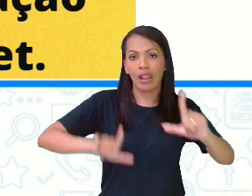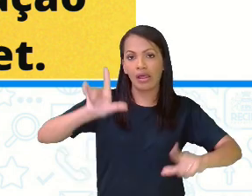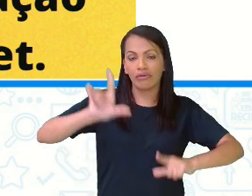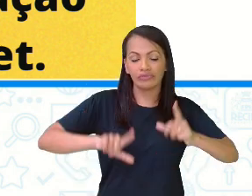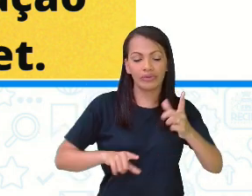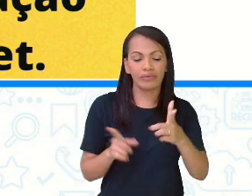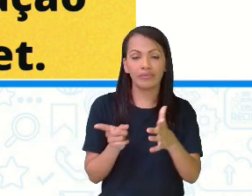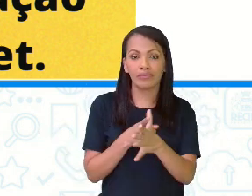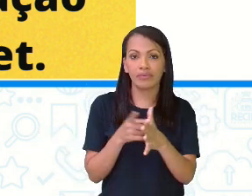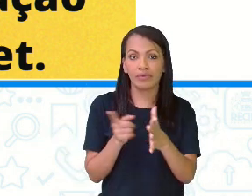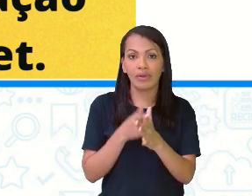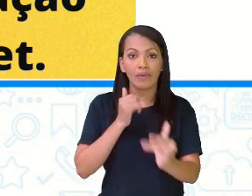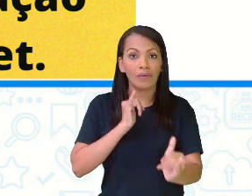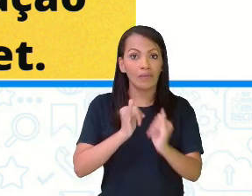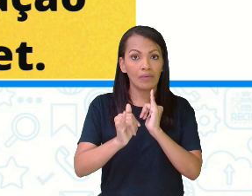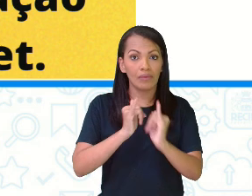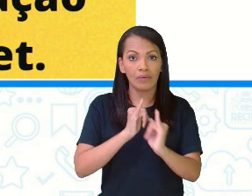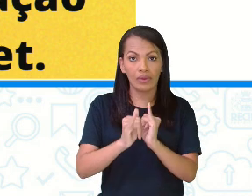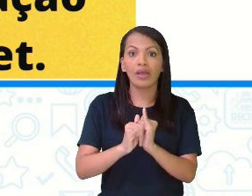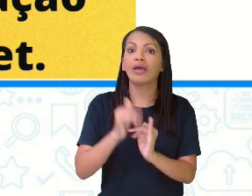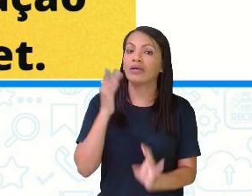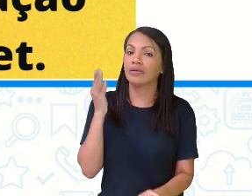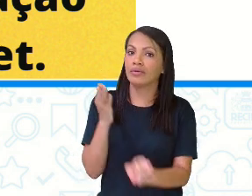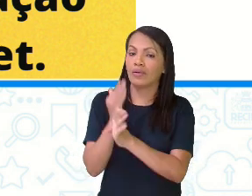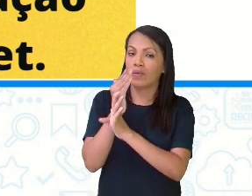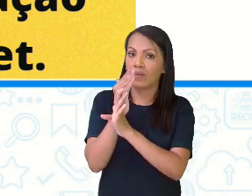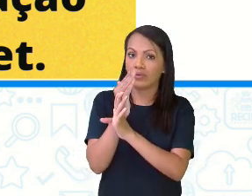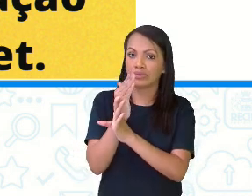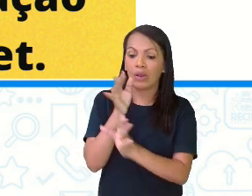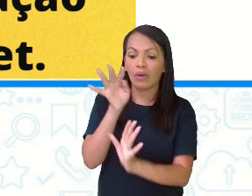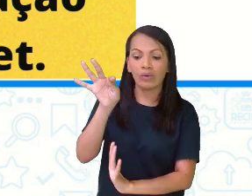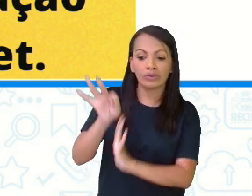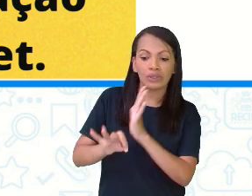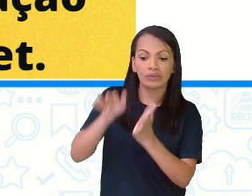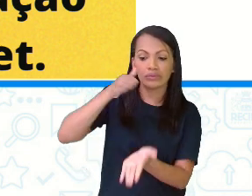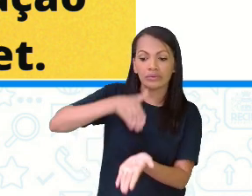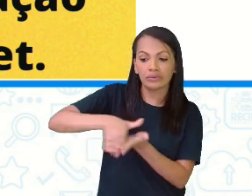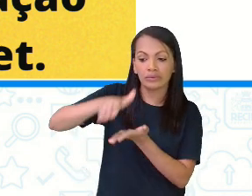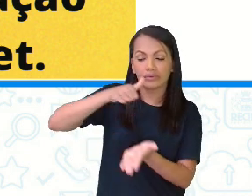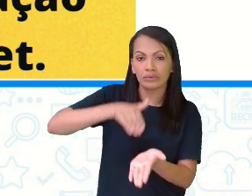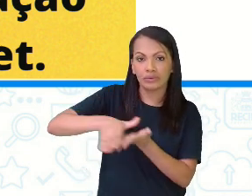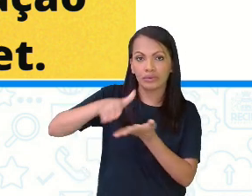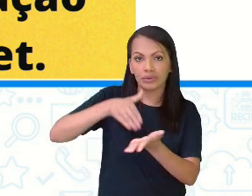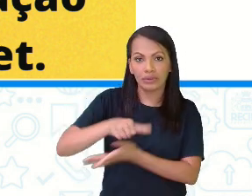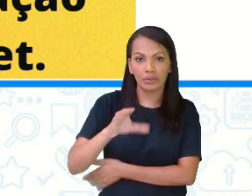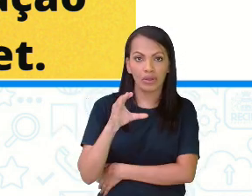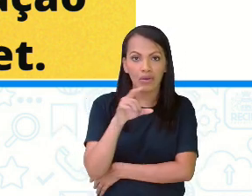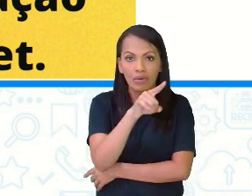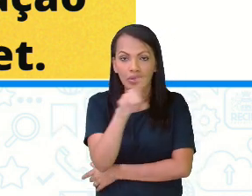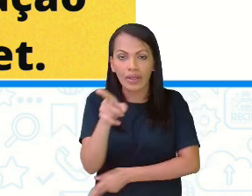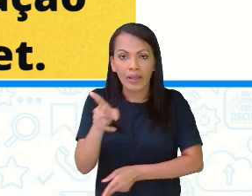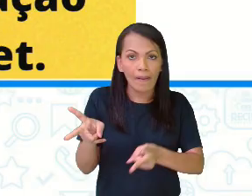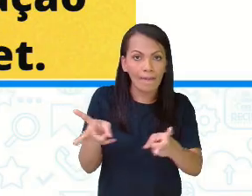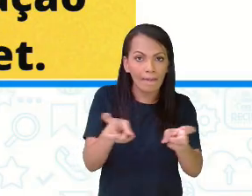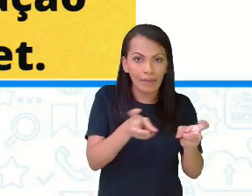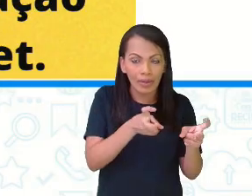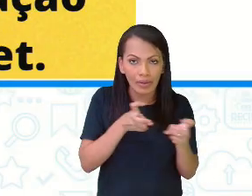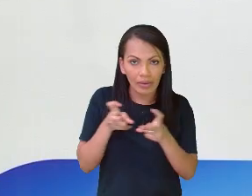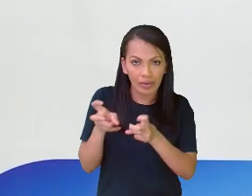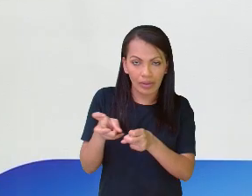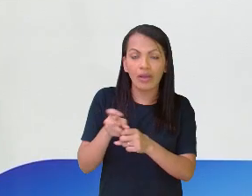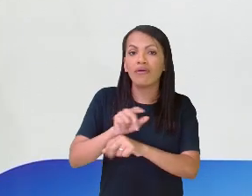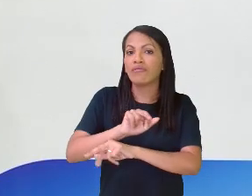a gente encontra aí, esses textos de divulgação científica. Então, percebo que eu vou encontrar em